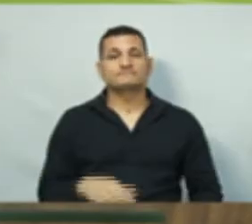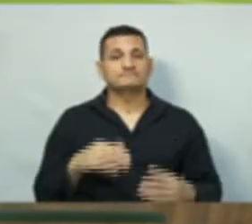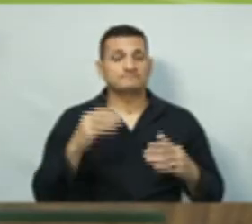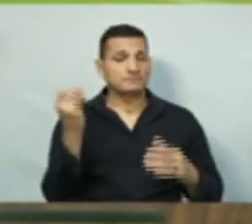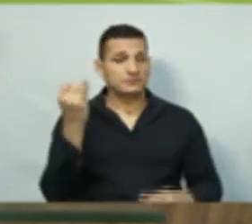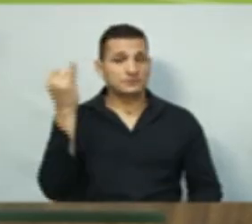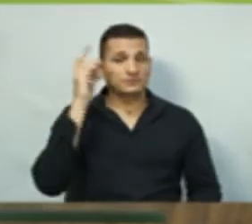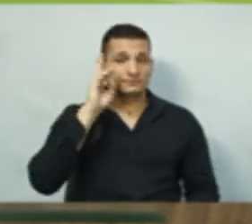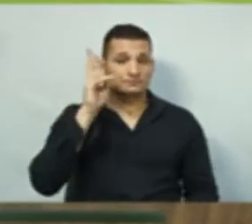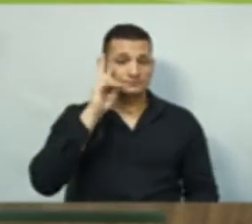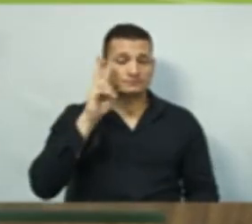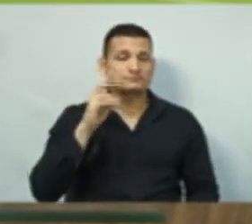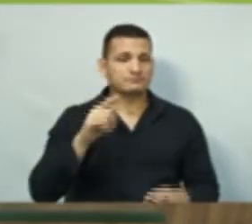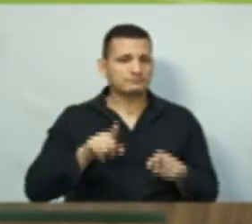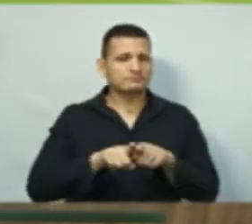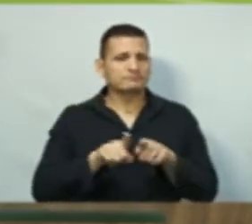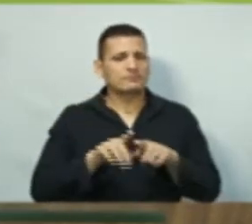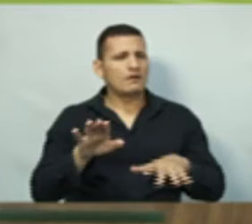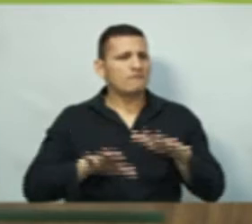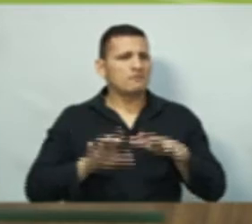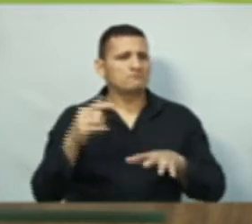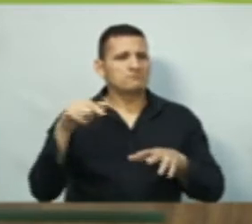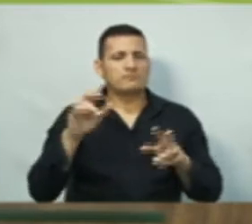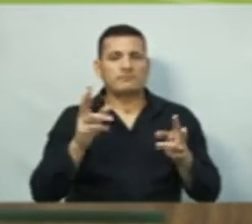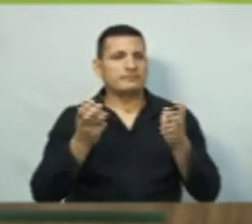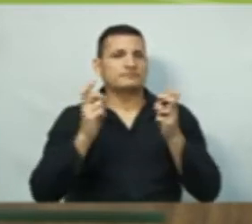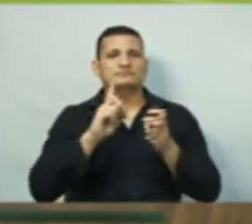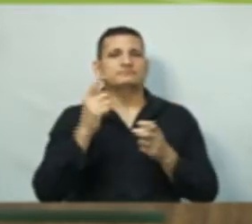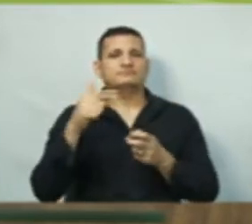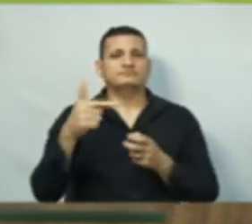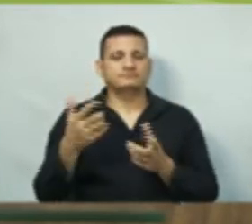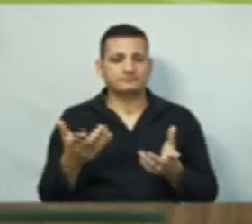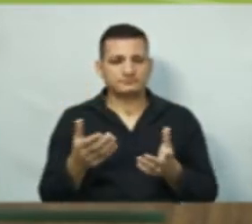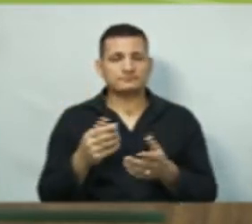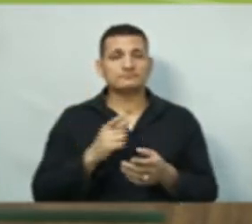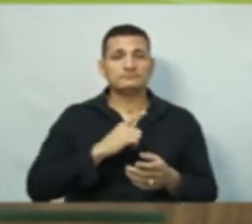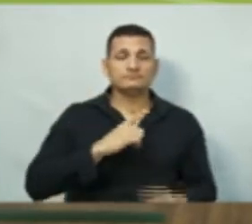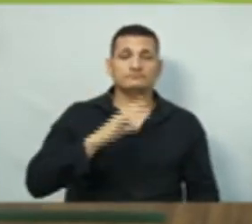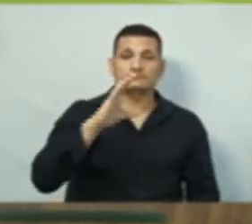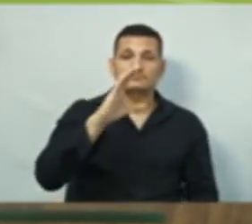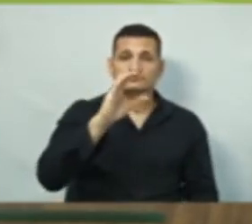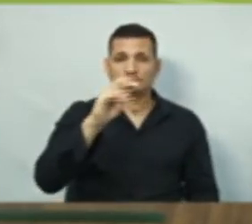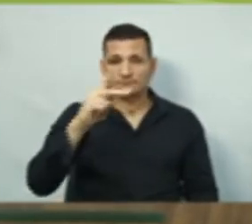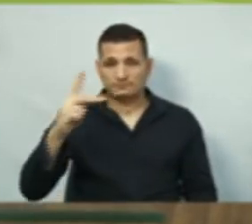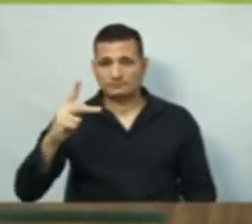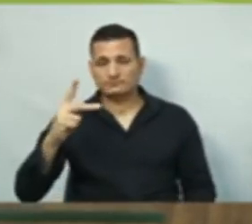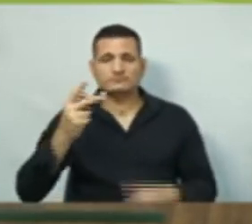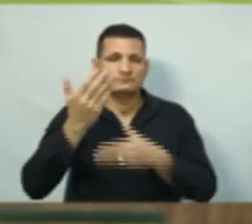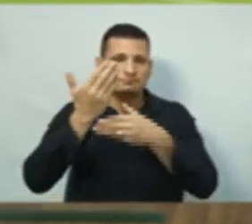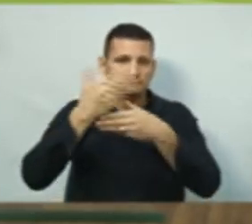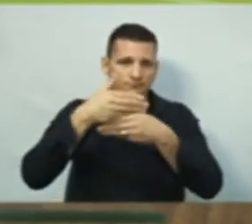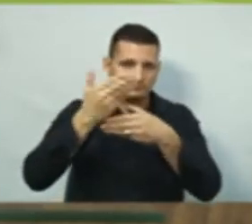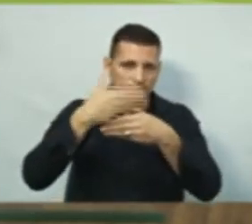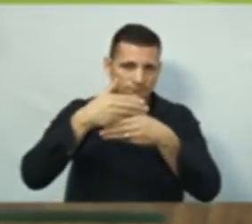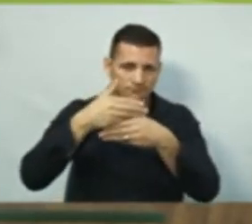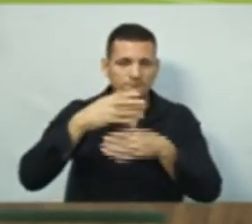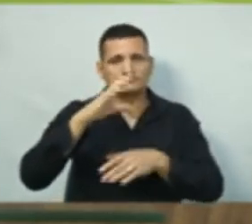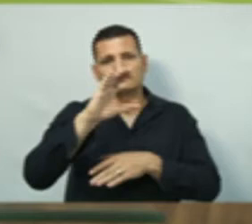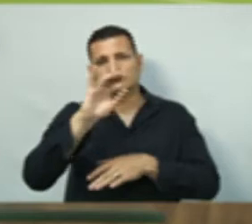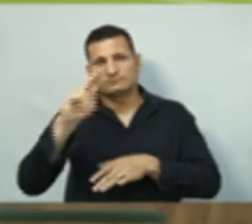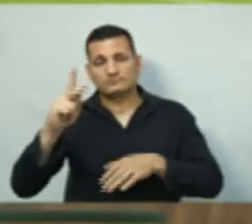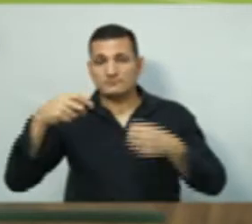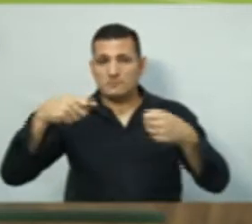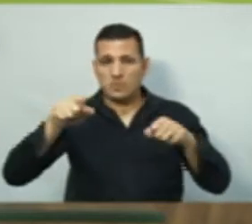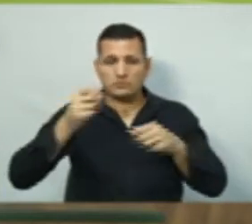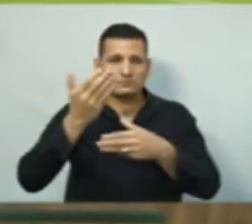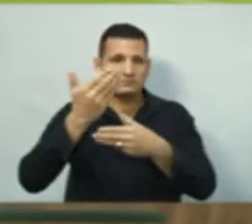lembrar que isso passa muito despercebido pela gente. Existem cooperativas de taxistas, cooperativas de